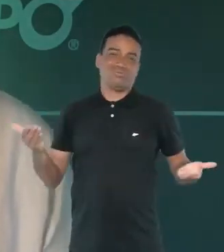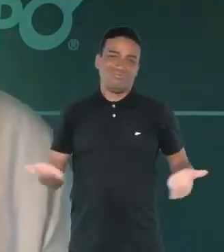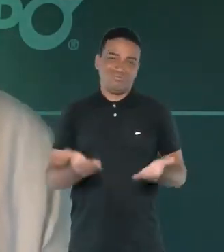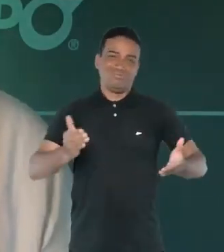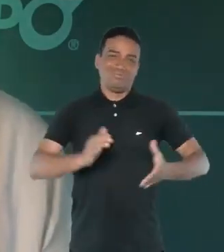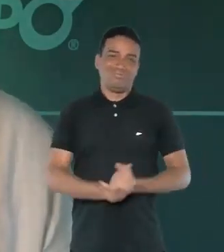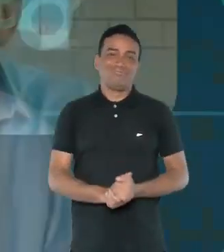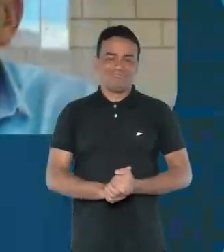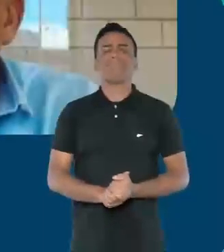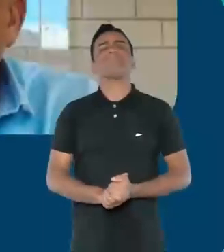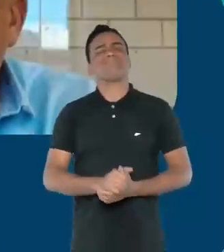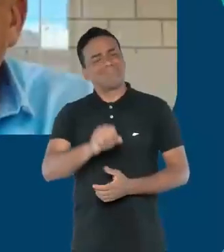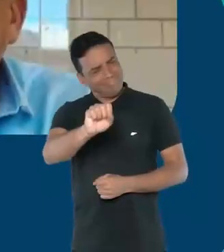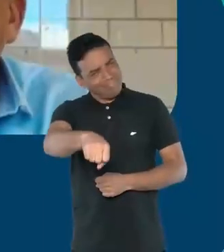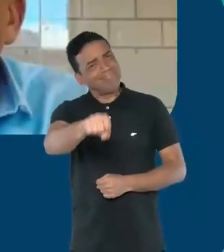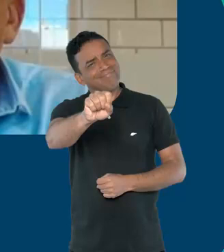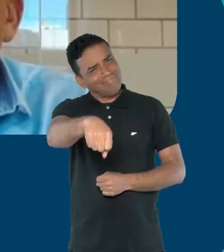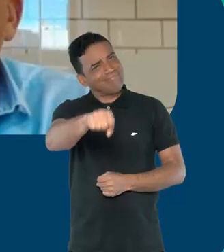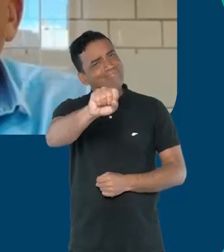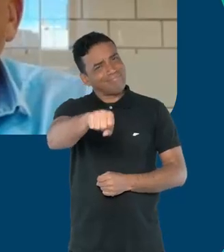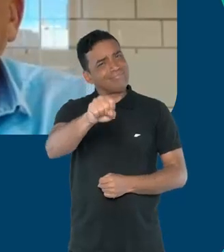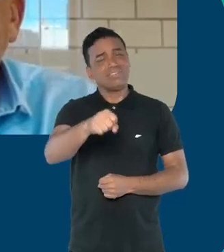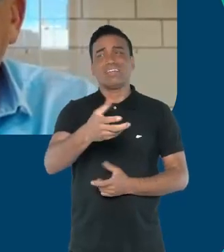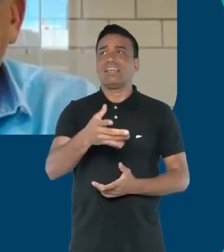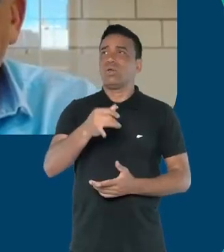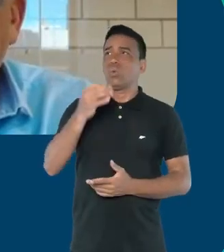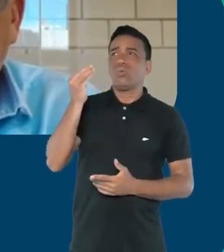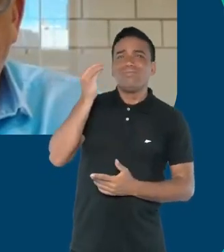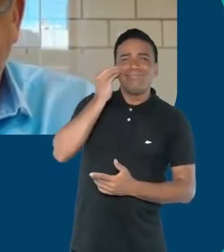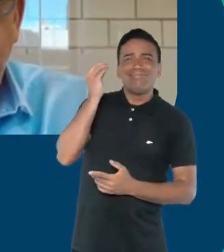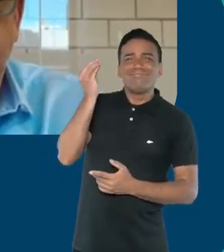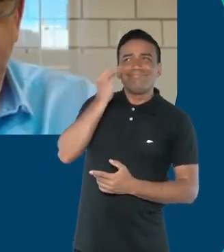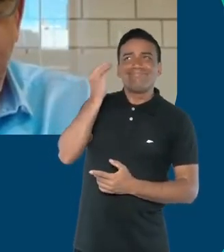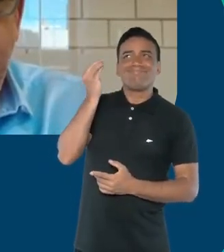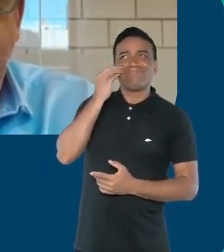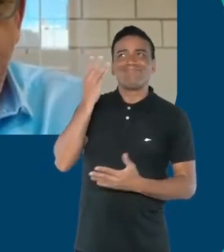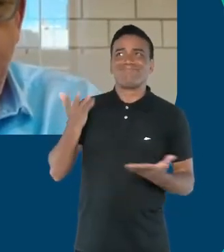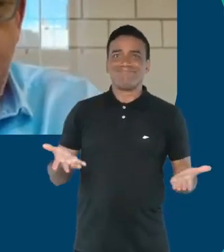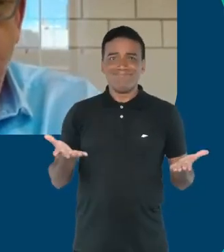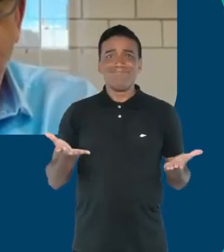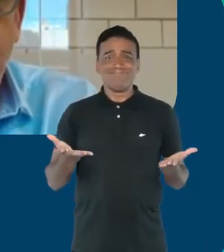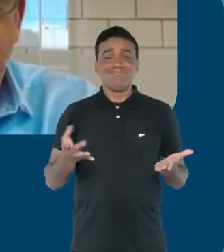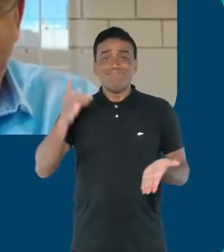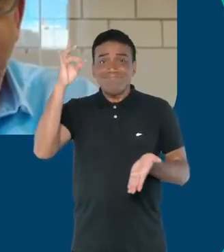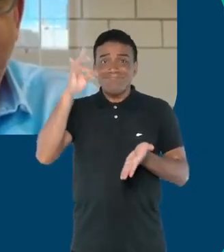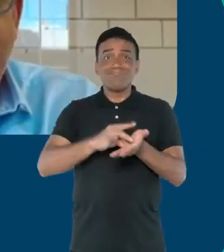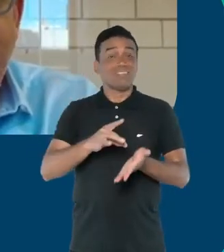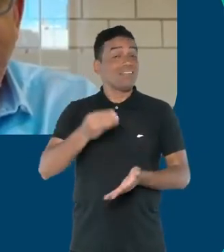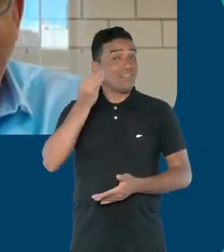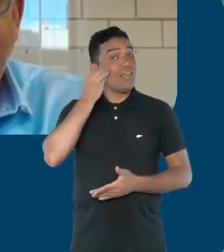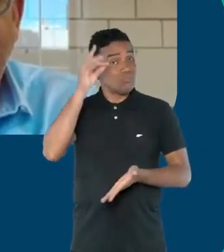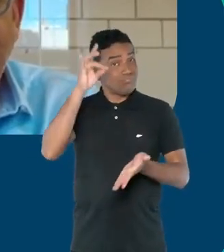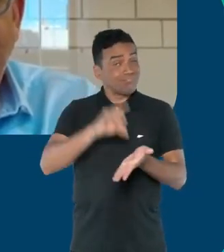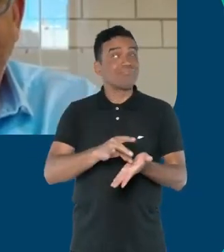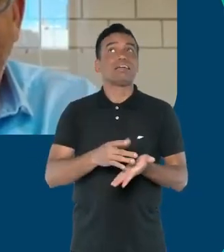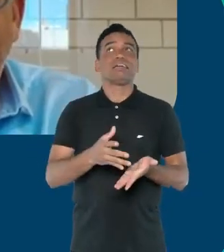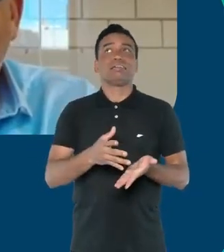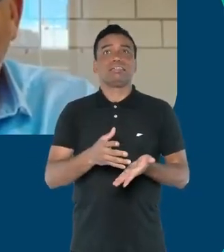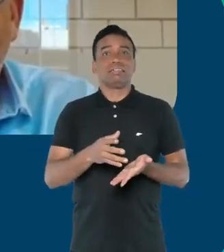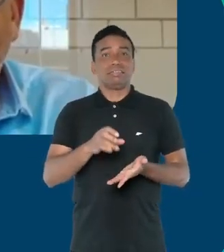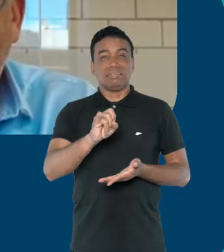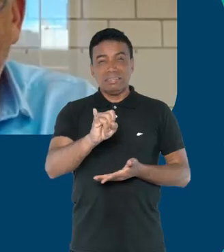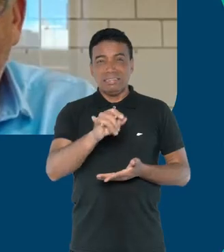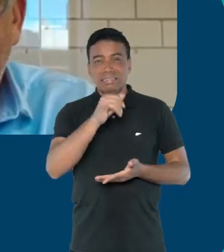atualmente. Sim, eu procuro de fato, né, se